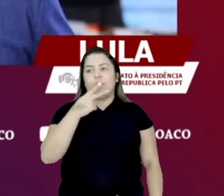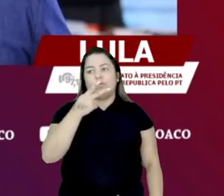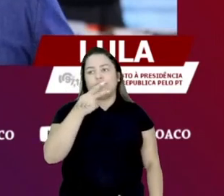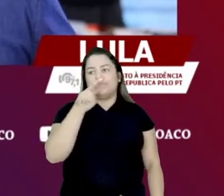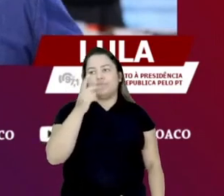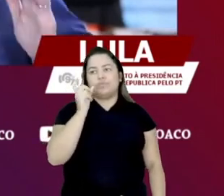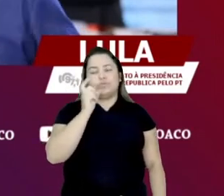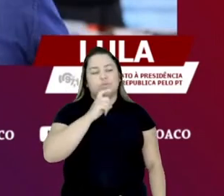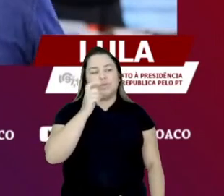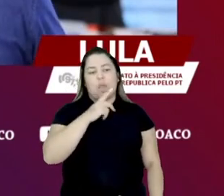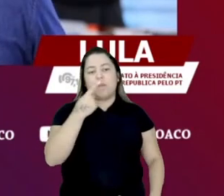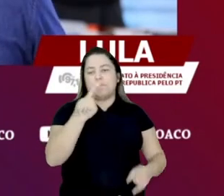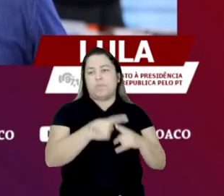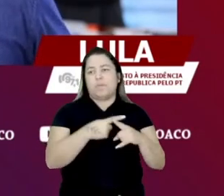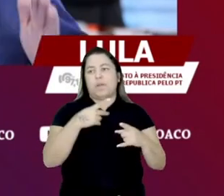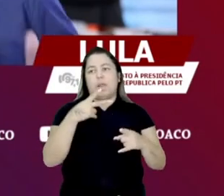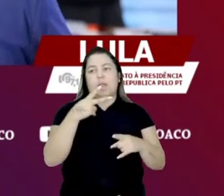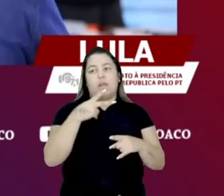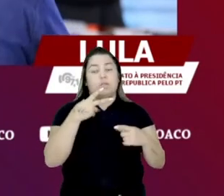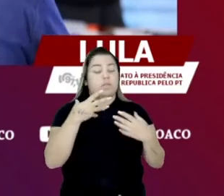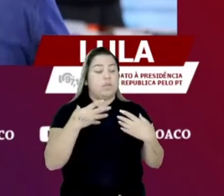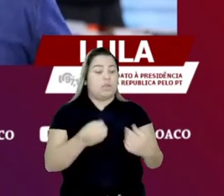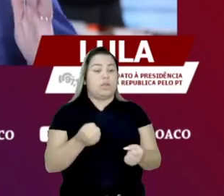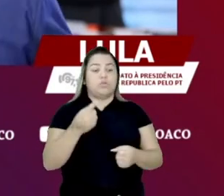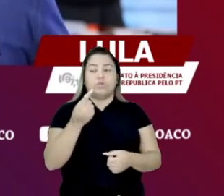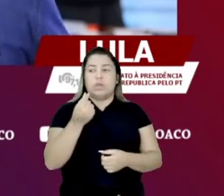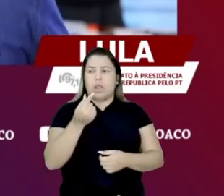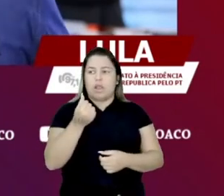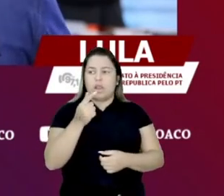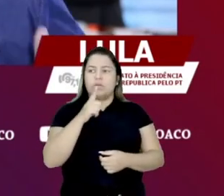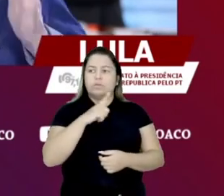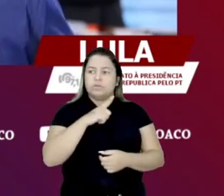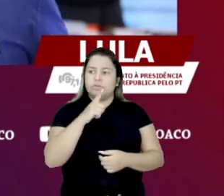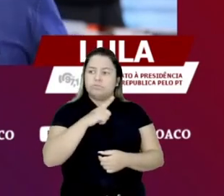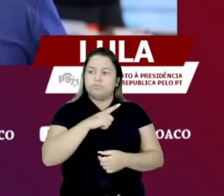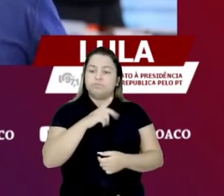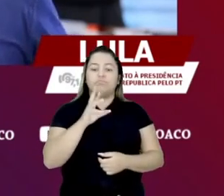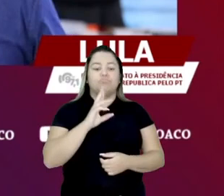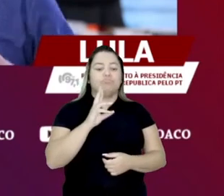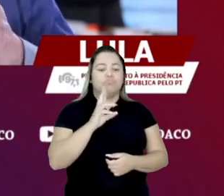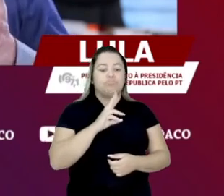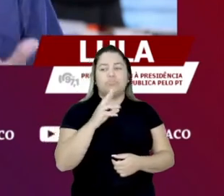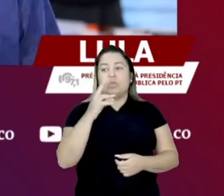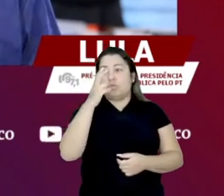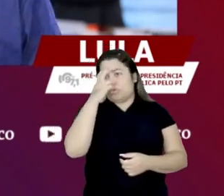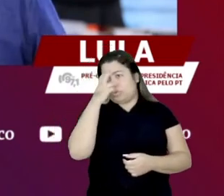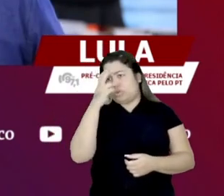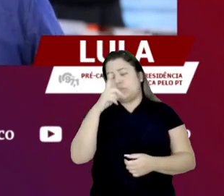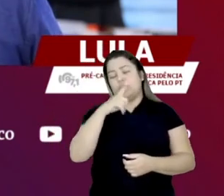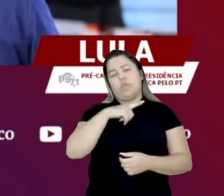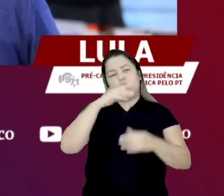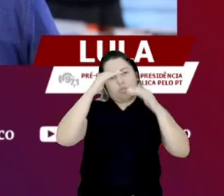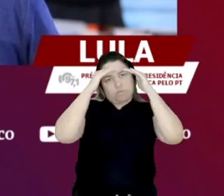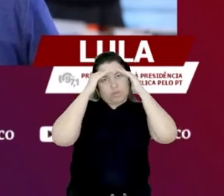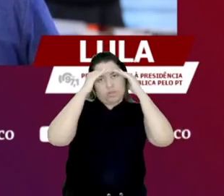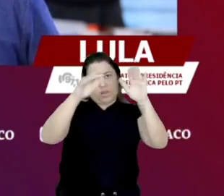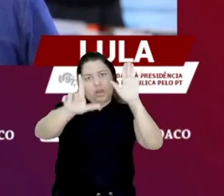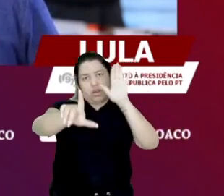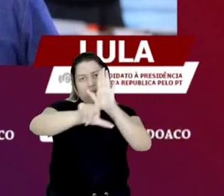pode permitir que mentiras, inverdades, grosserias, ofensas façam parte da cultura